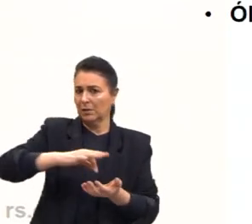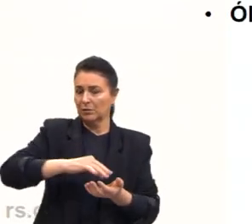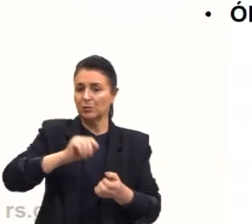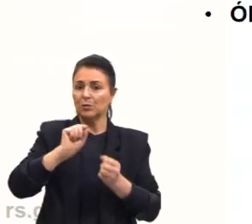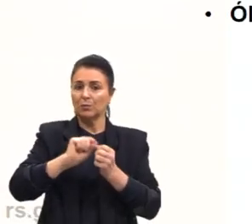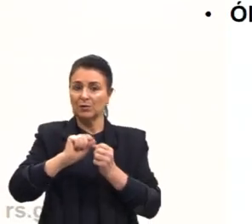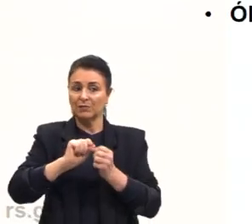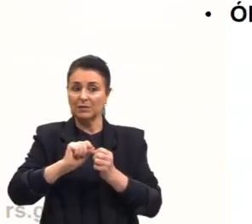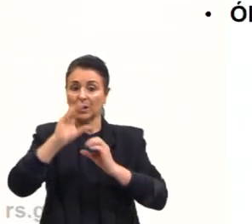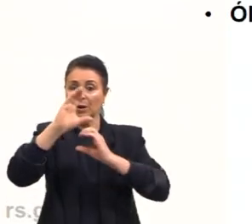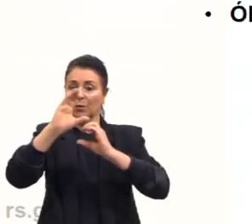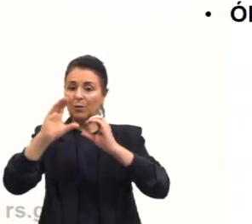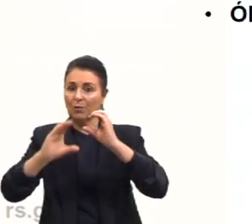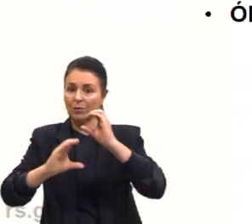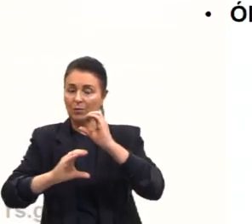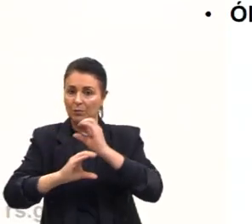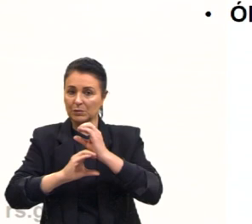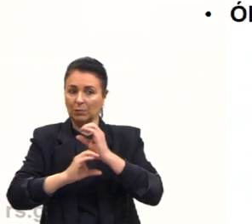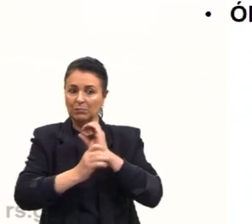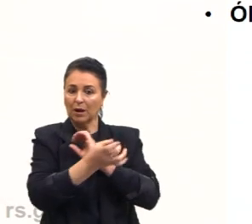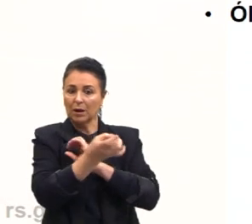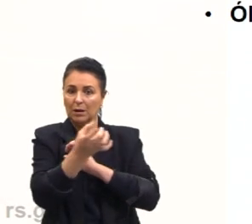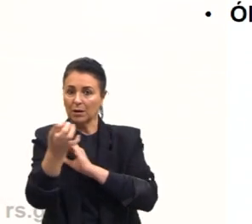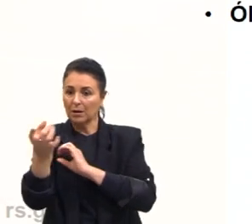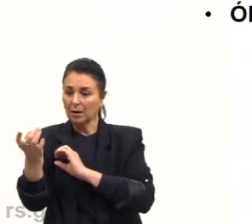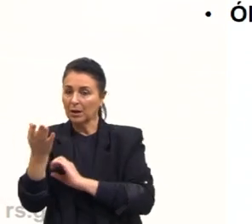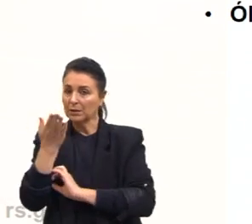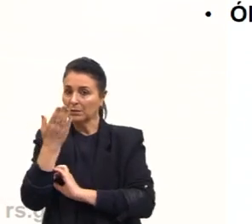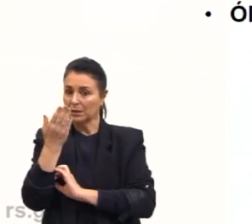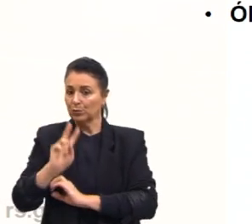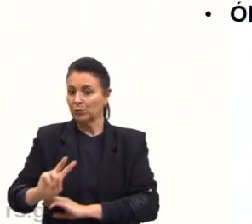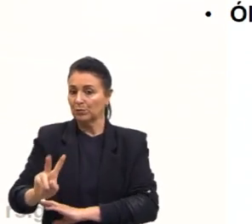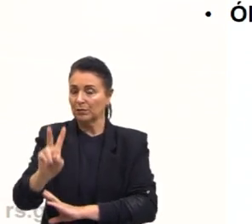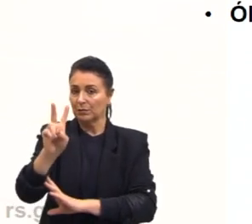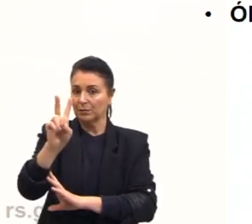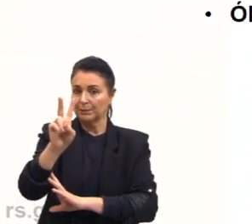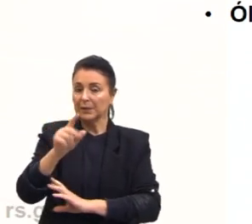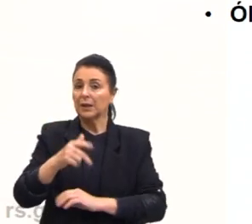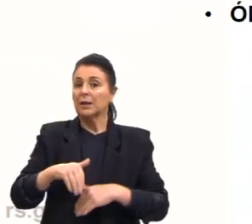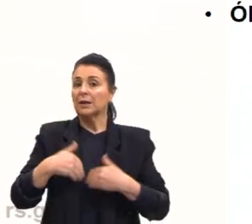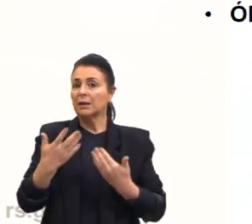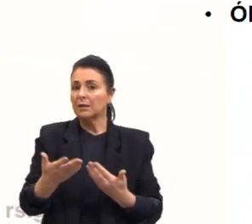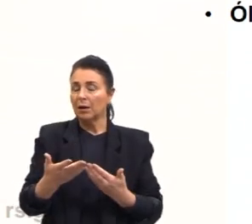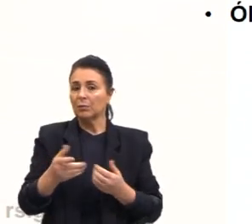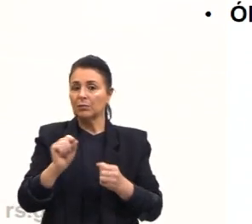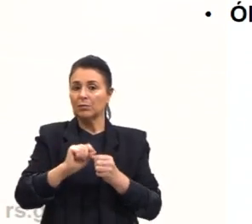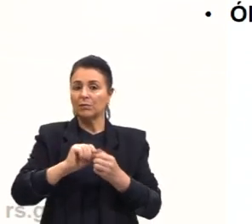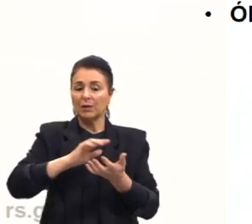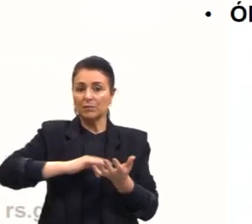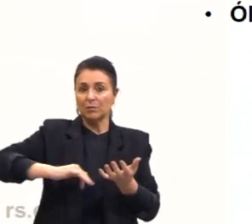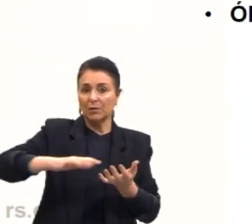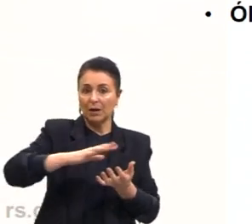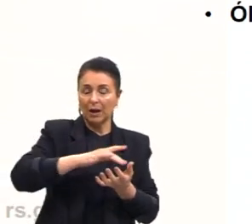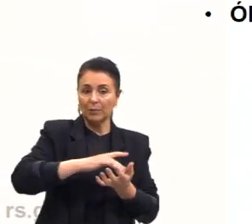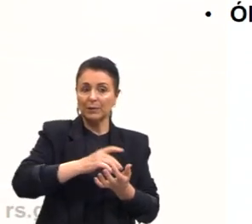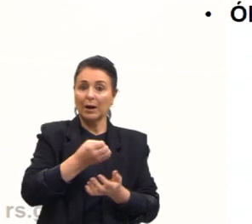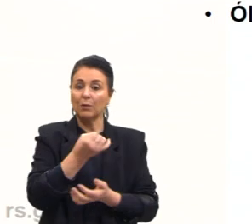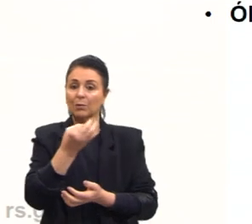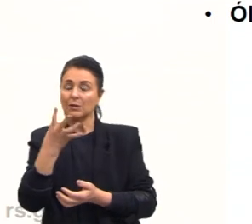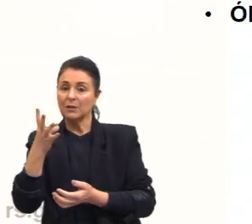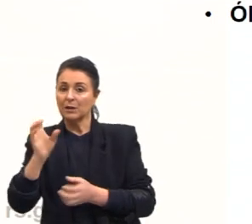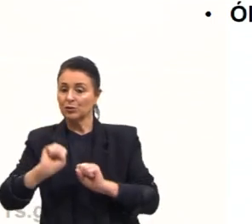cálculo da composição percentual de cada de cada um desses valores e então fazer o cálculo do valor energético